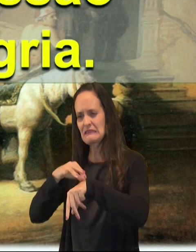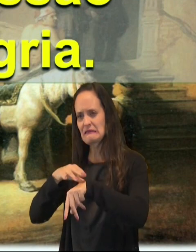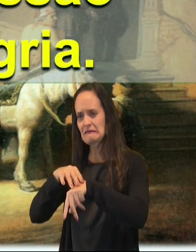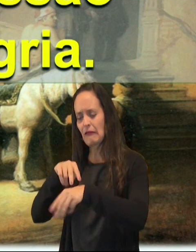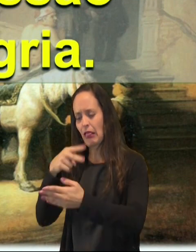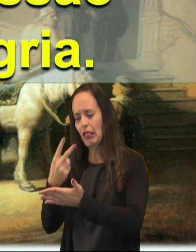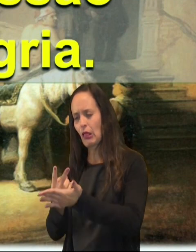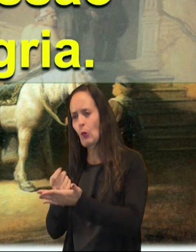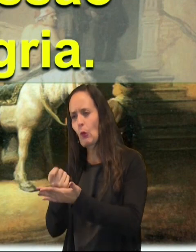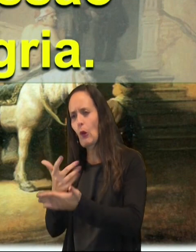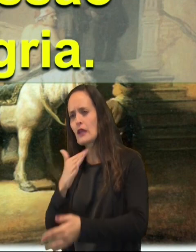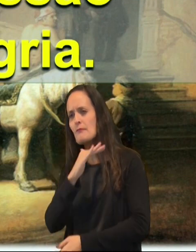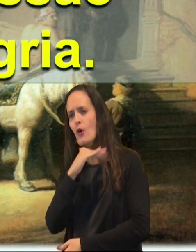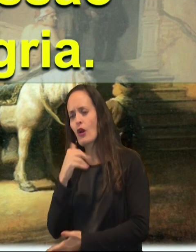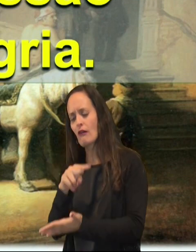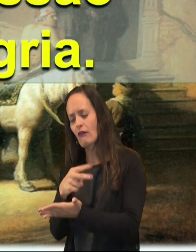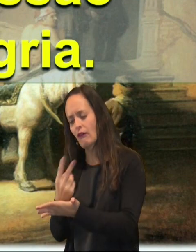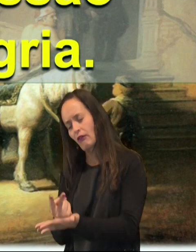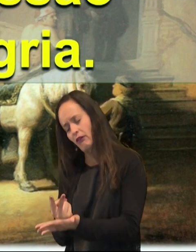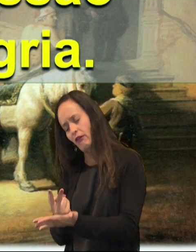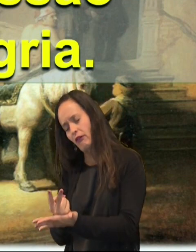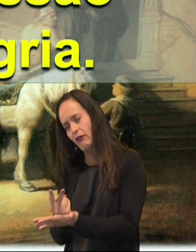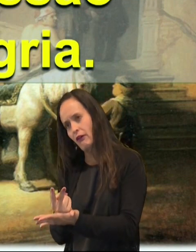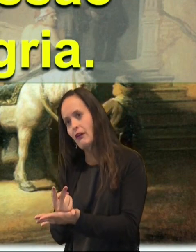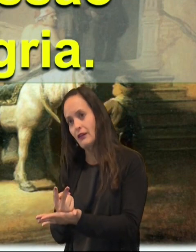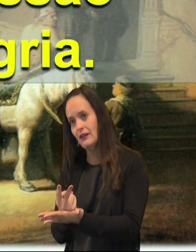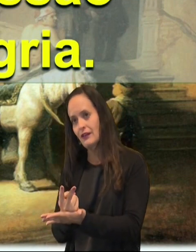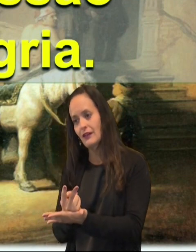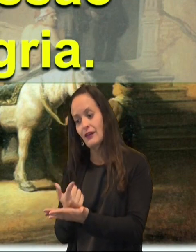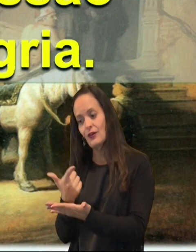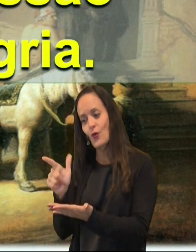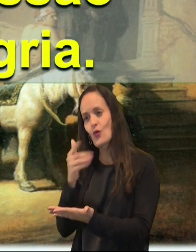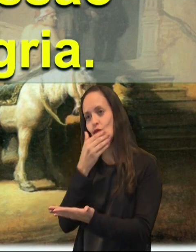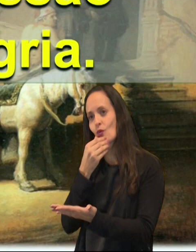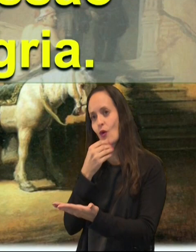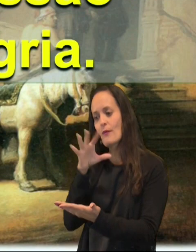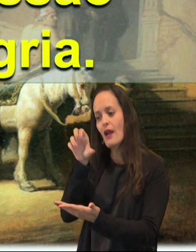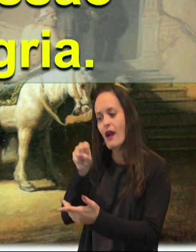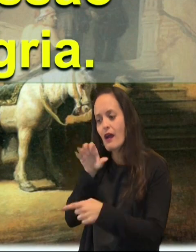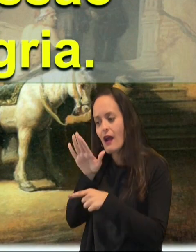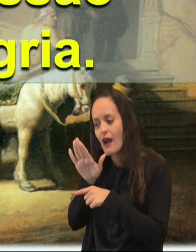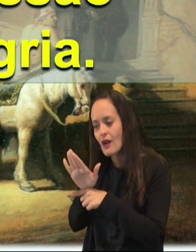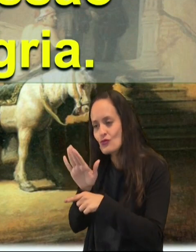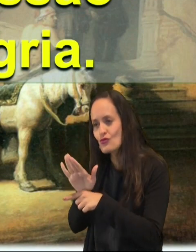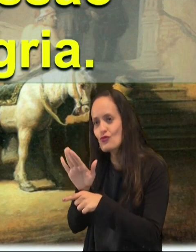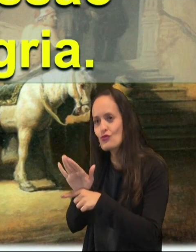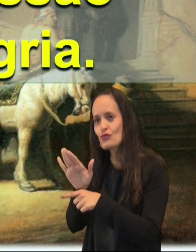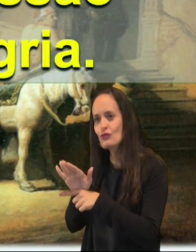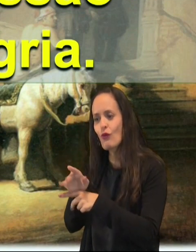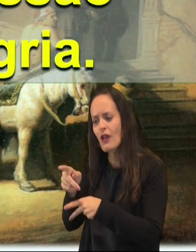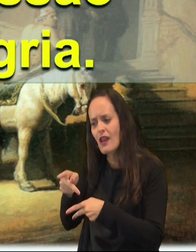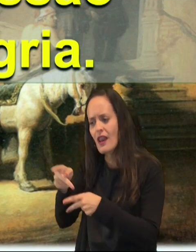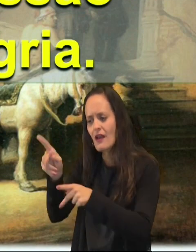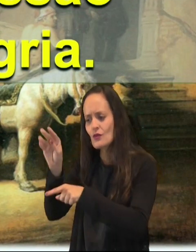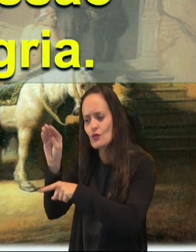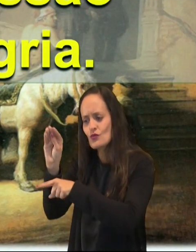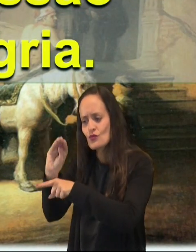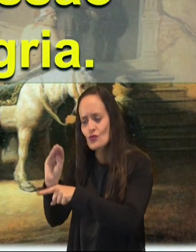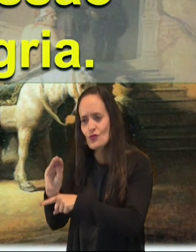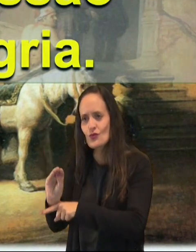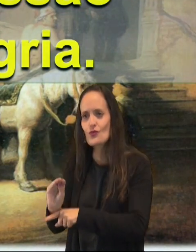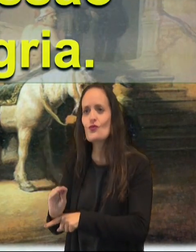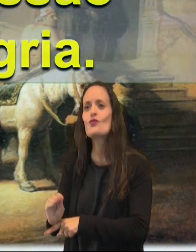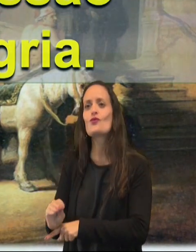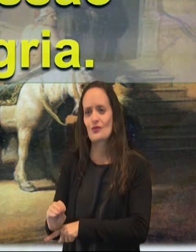quase morto, deixado ali por pessoas. E como é interessante falar das pessoas que passaram e deixaram aquele homem na